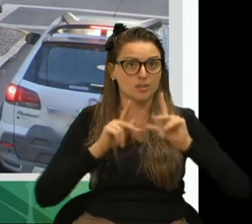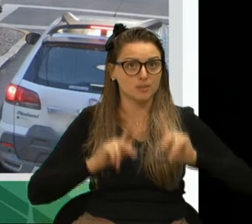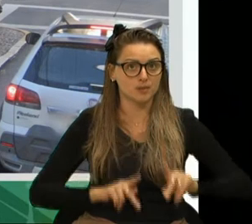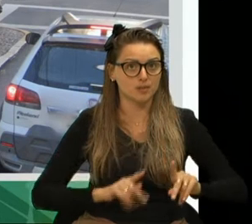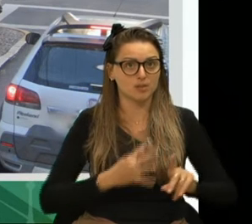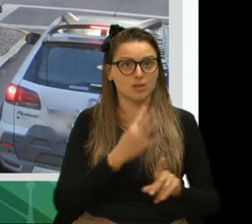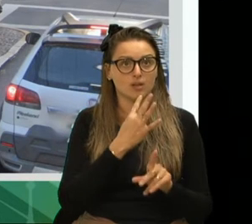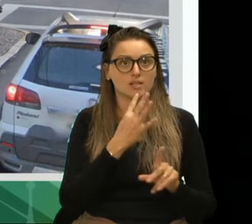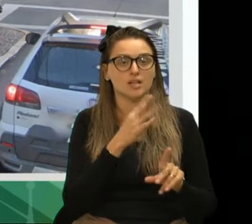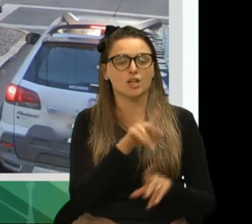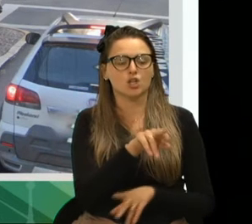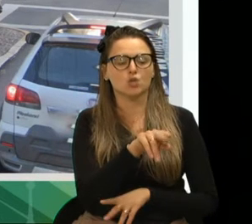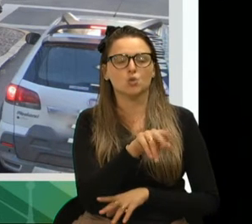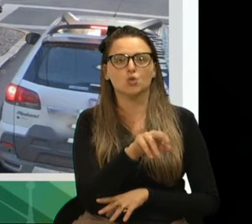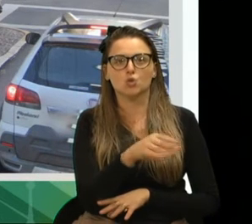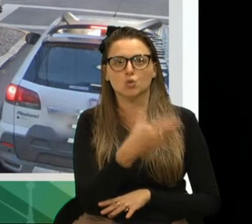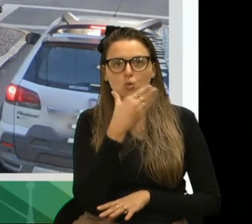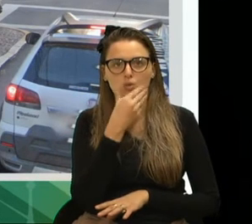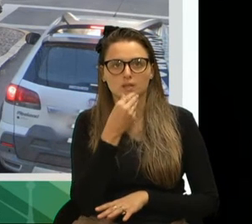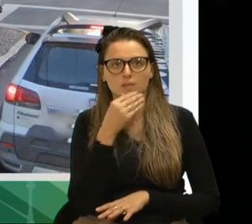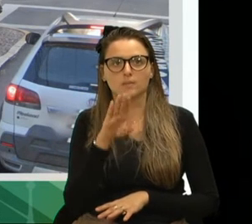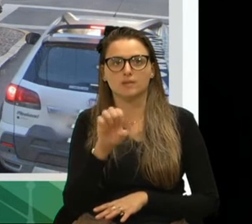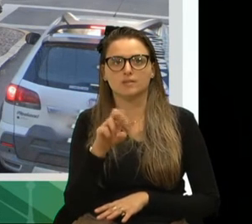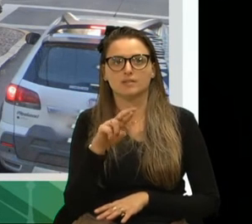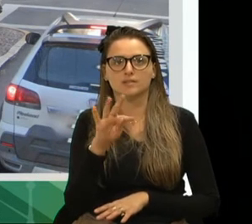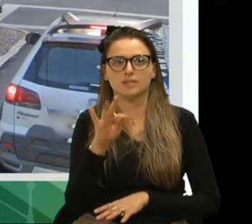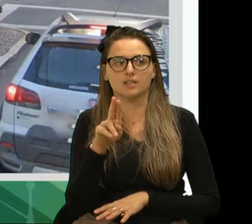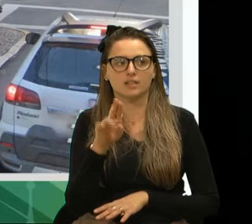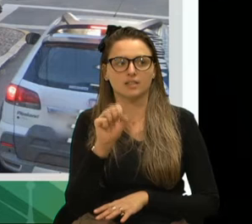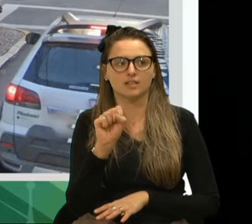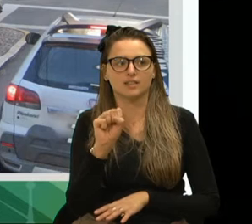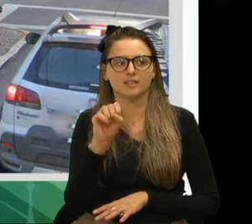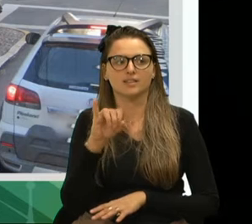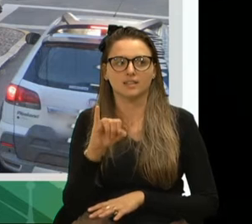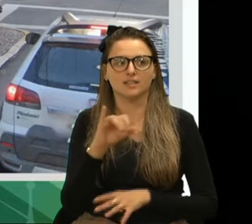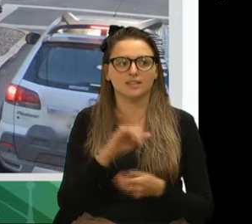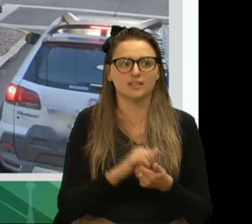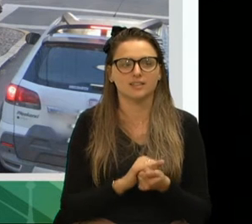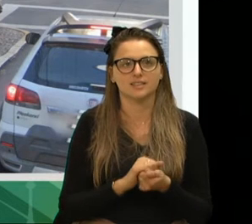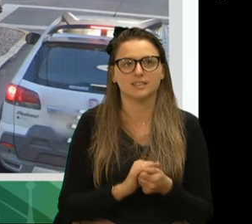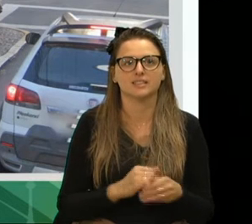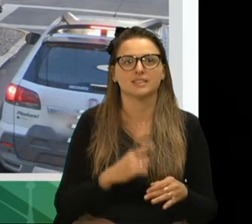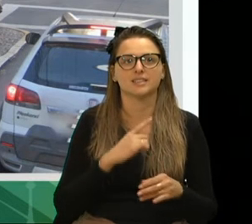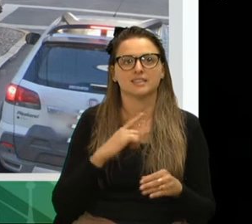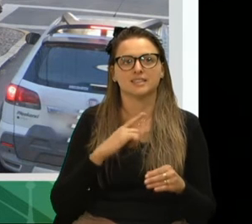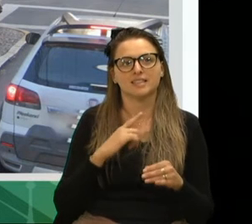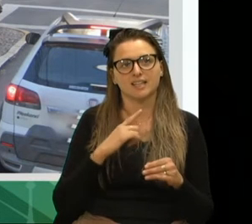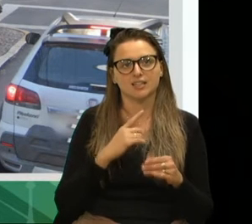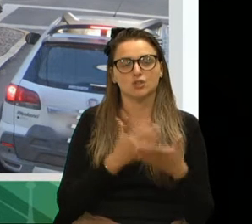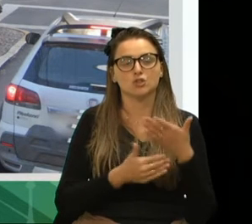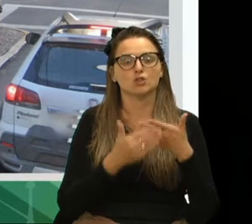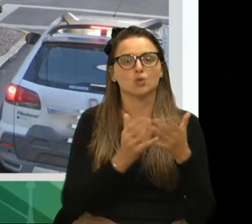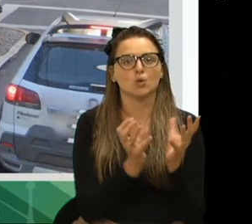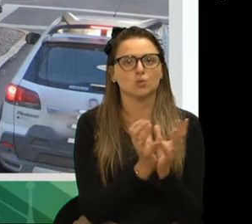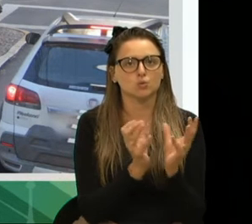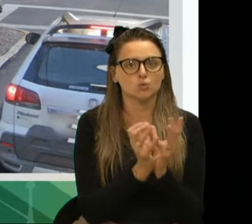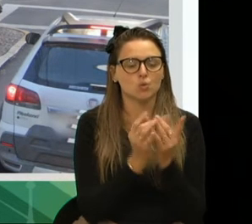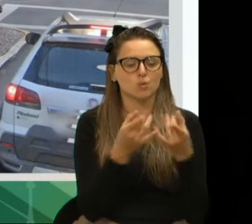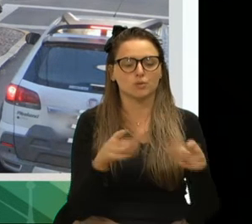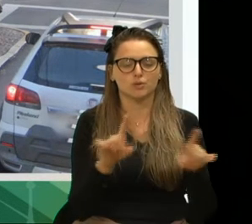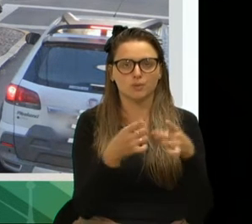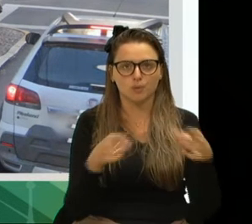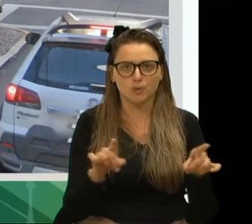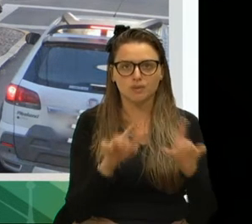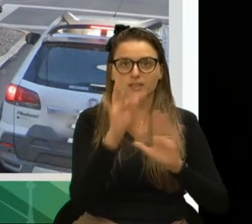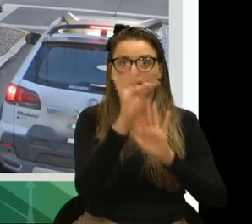letra, não sabem o autor. Então, é uma situação também, nós temos uma produção musical muito grande através dos grupos de corais,